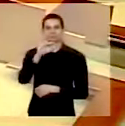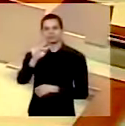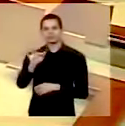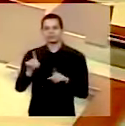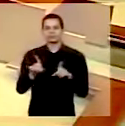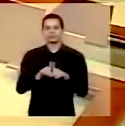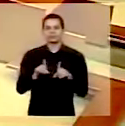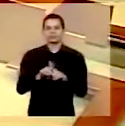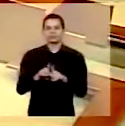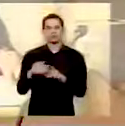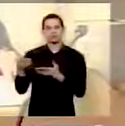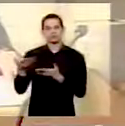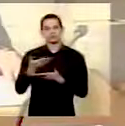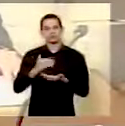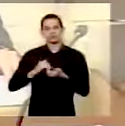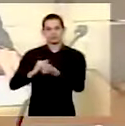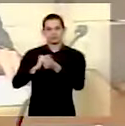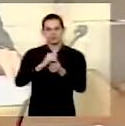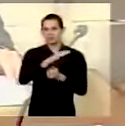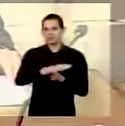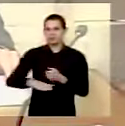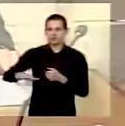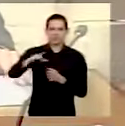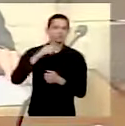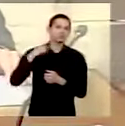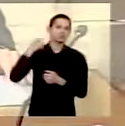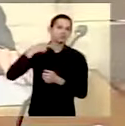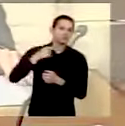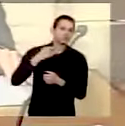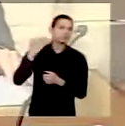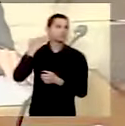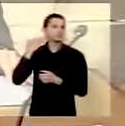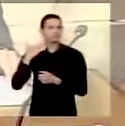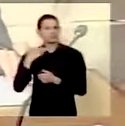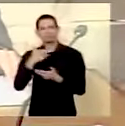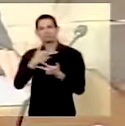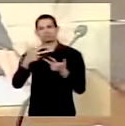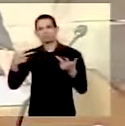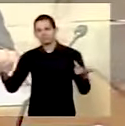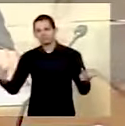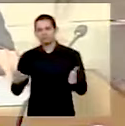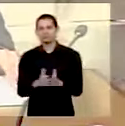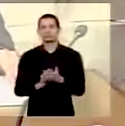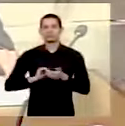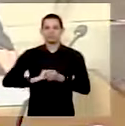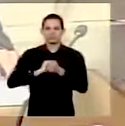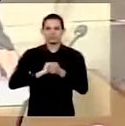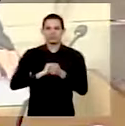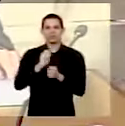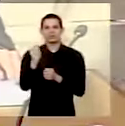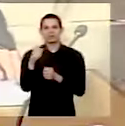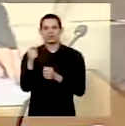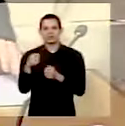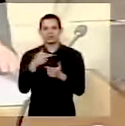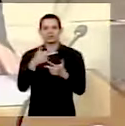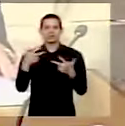pessoa, ministra Carmen Lúcia, estendo um cumprimento a todos os magistrados e presidentes de outras cortes e de associações